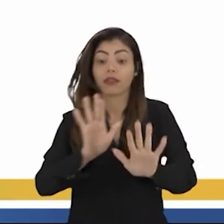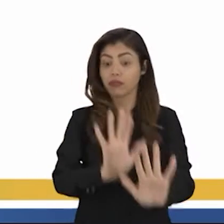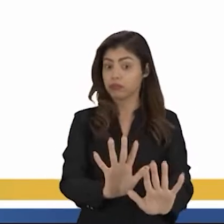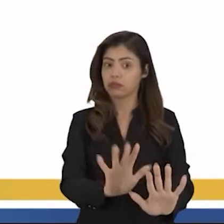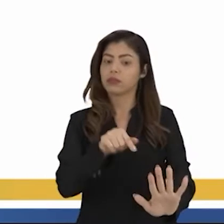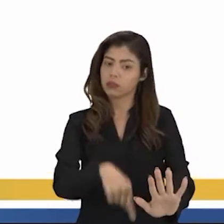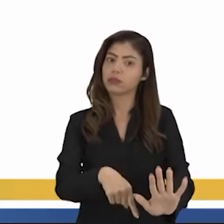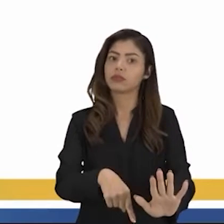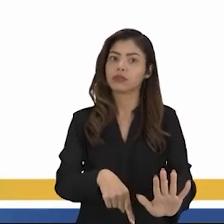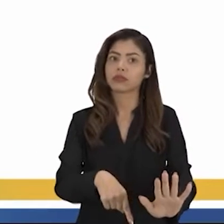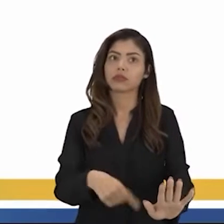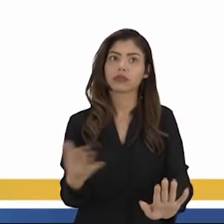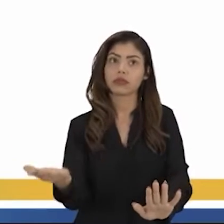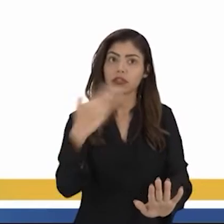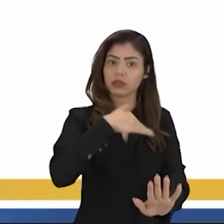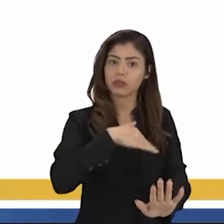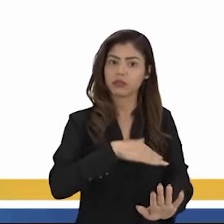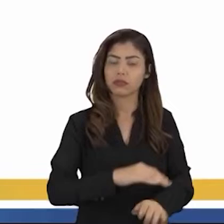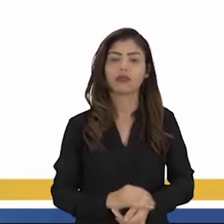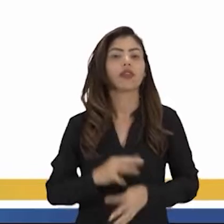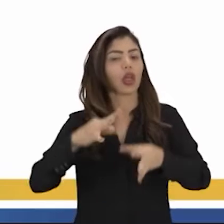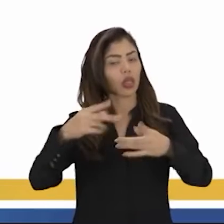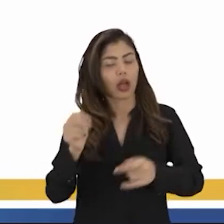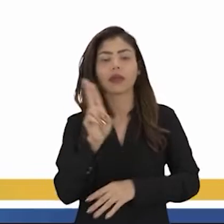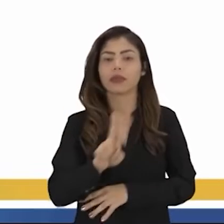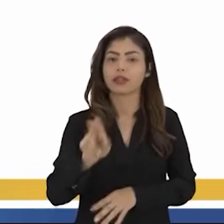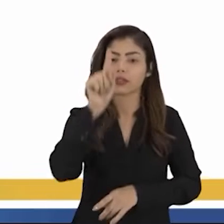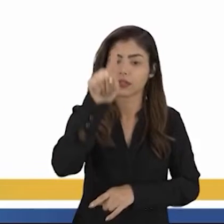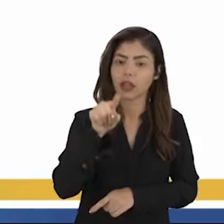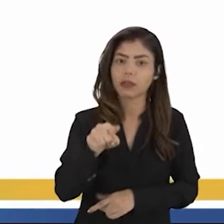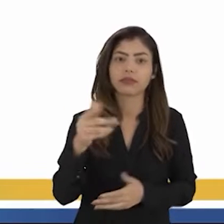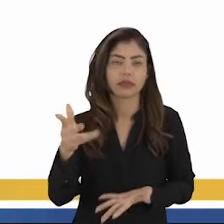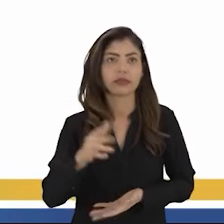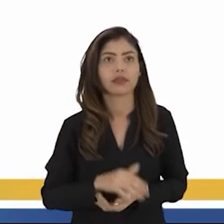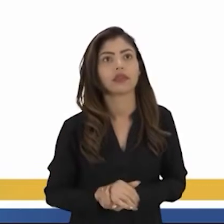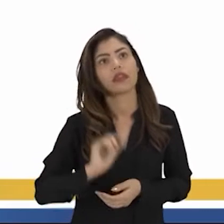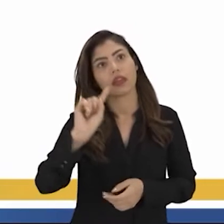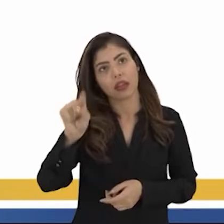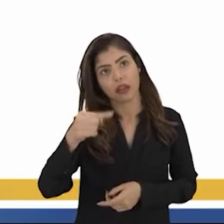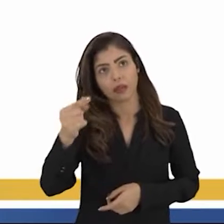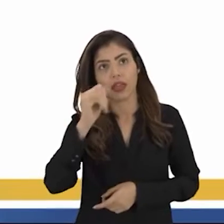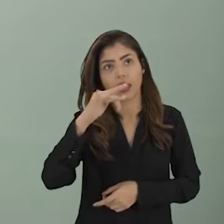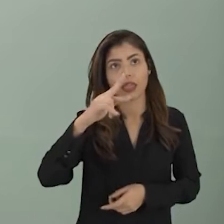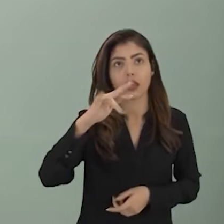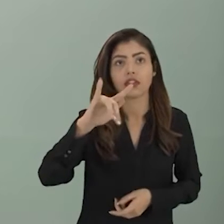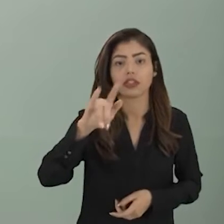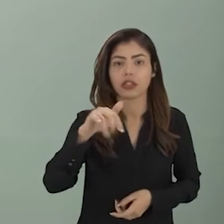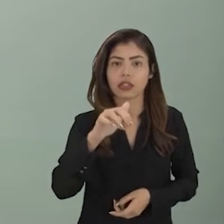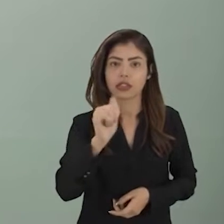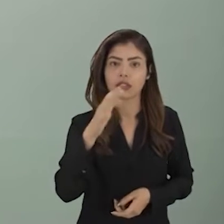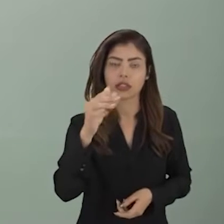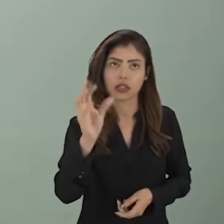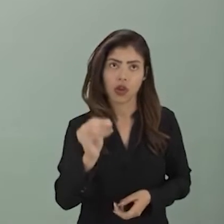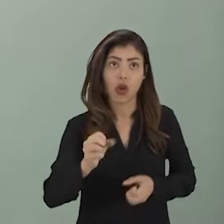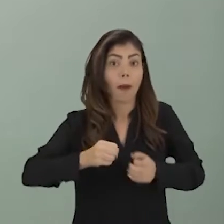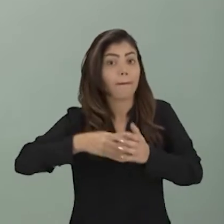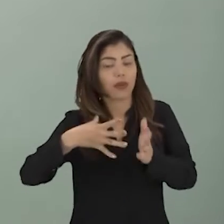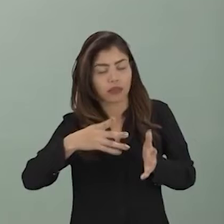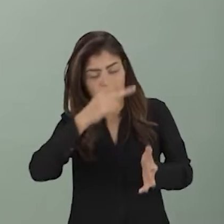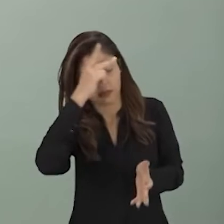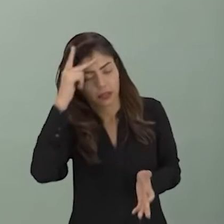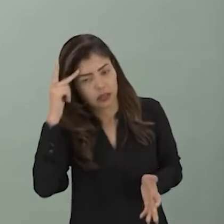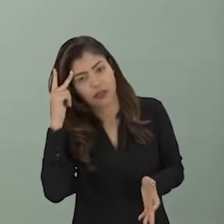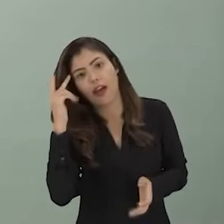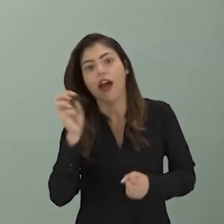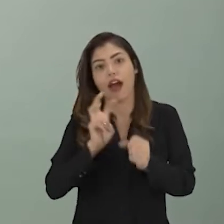aqui. Vamos lá. Tudo isso pode ser exclamado. E após interjeições. A gente sabe que muita gente